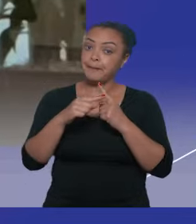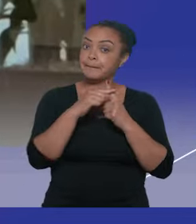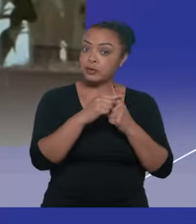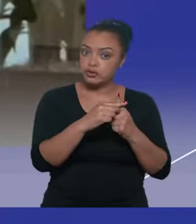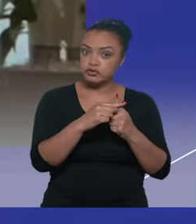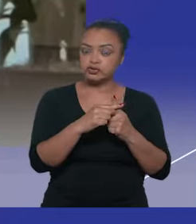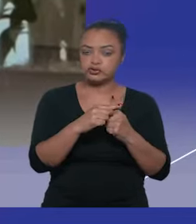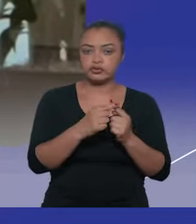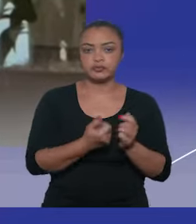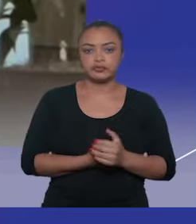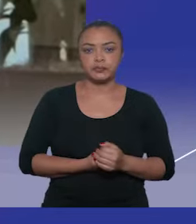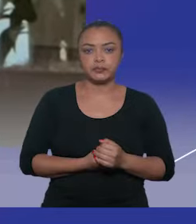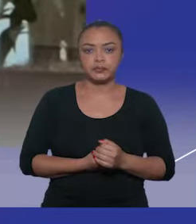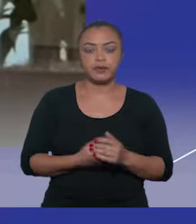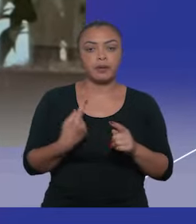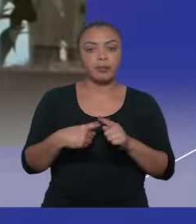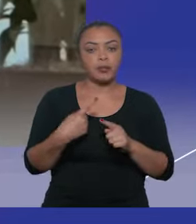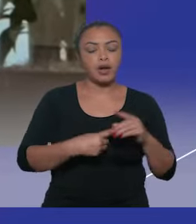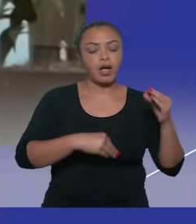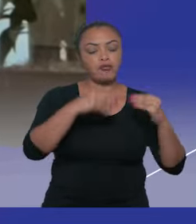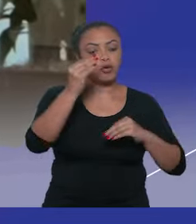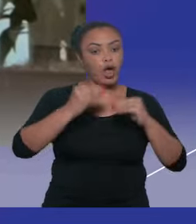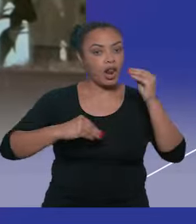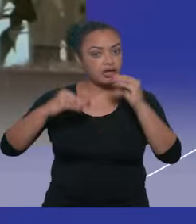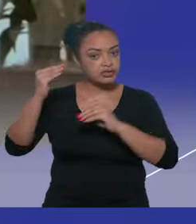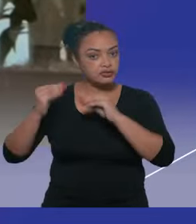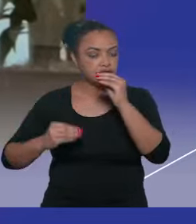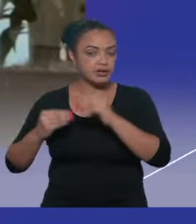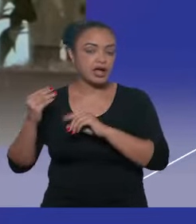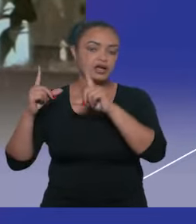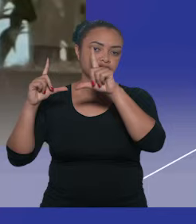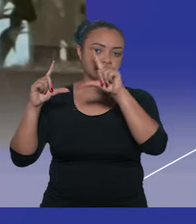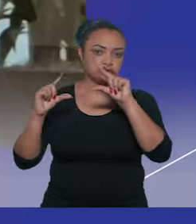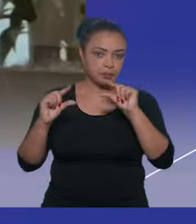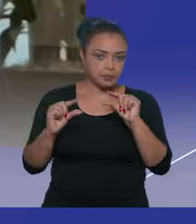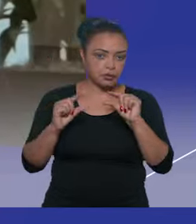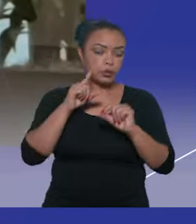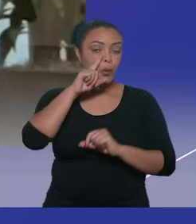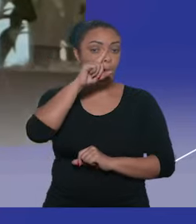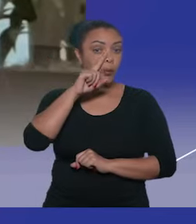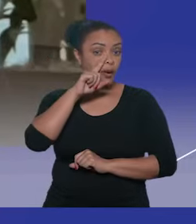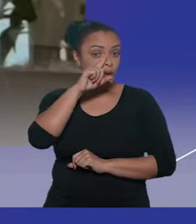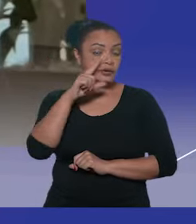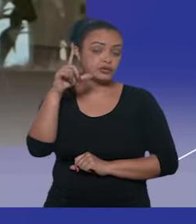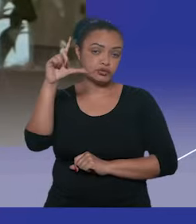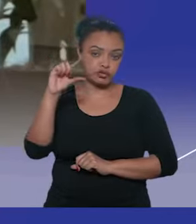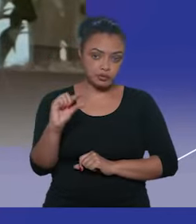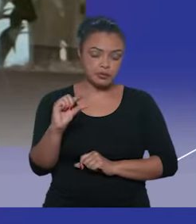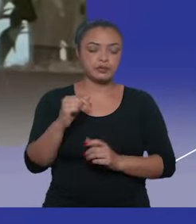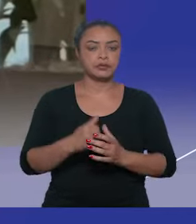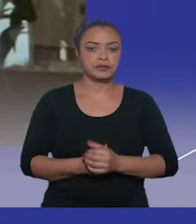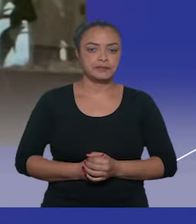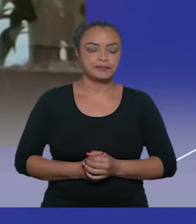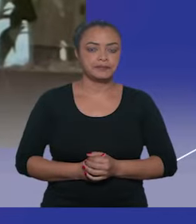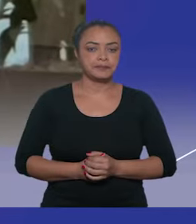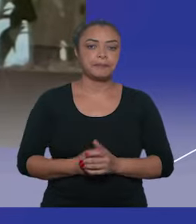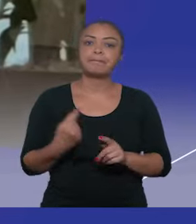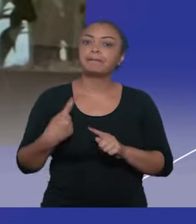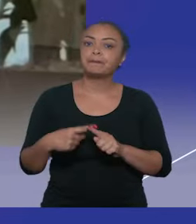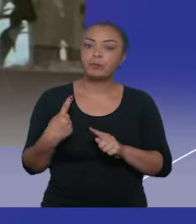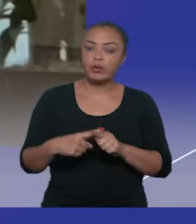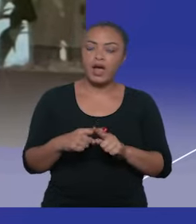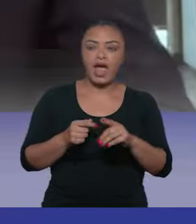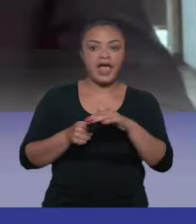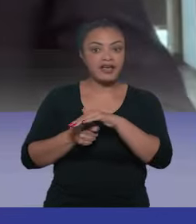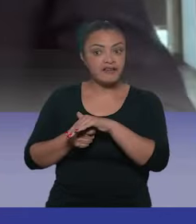outros ativos de investimentos fora do Brasil, isso é muito positivo para diminuir a volatilidade ou a variação dos